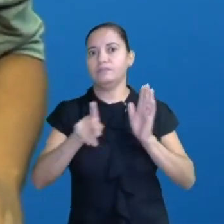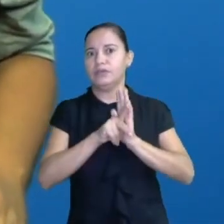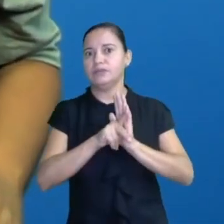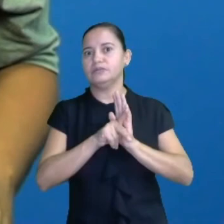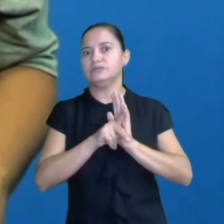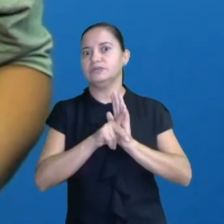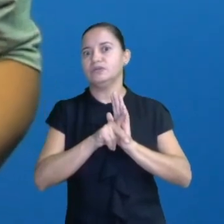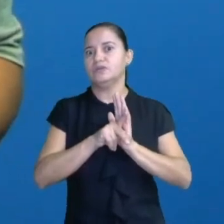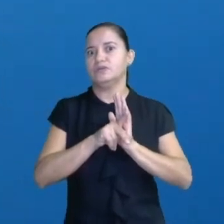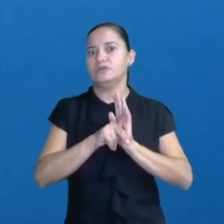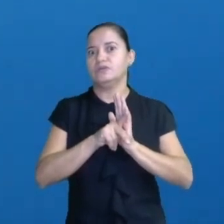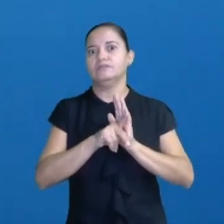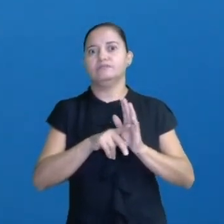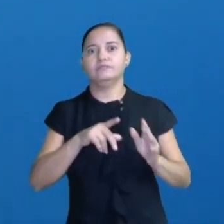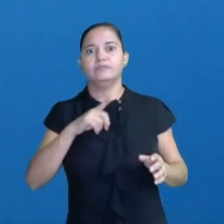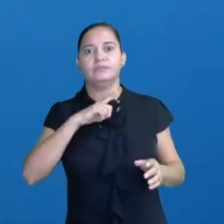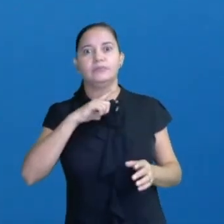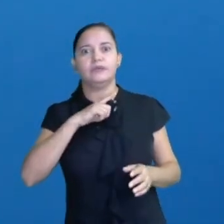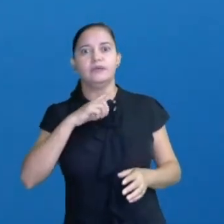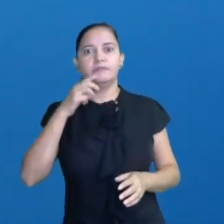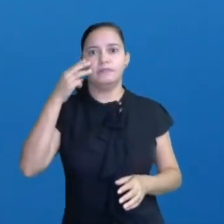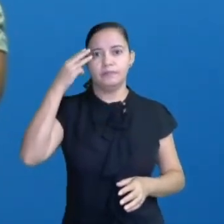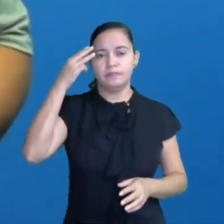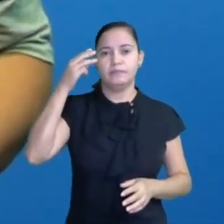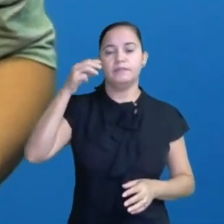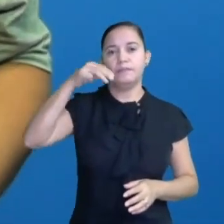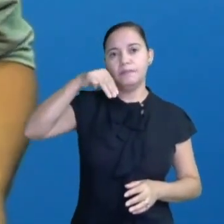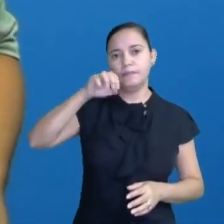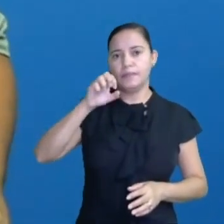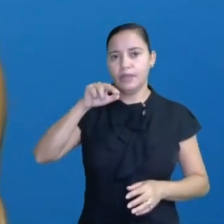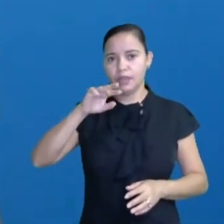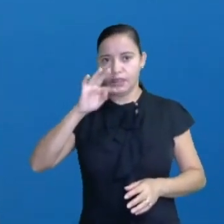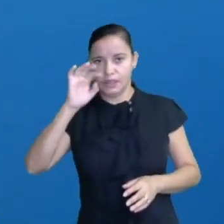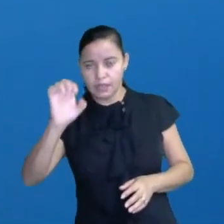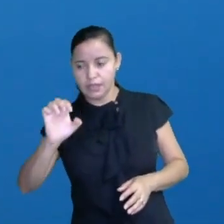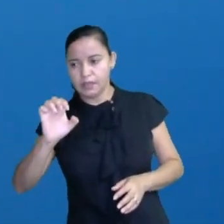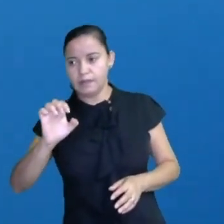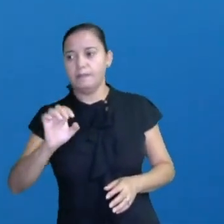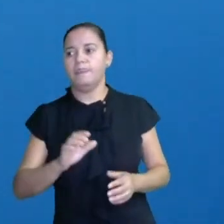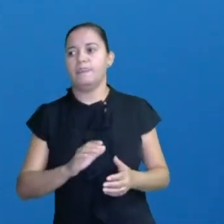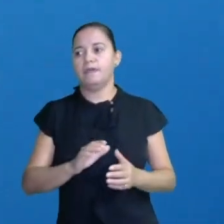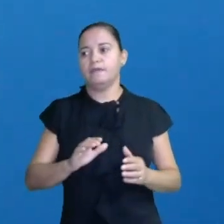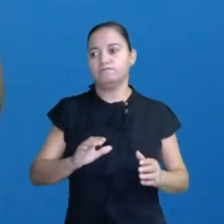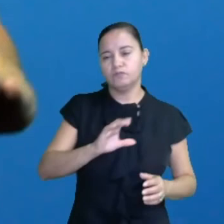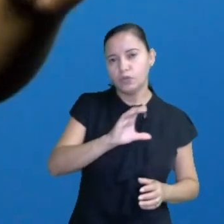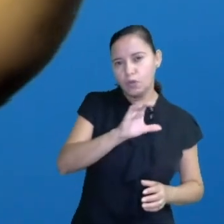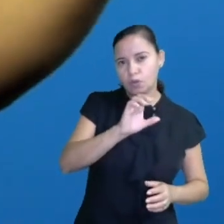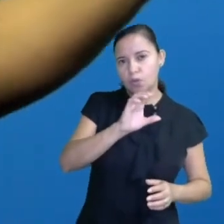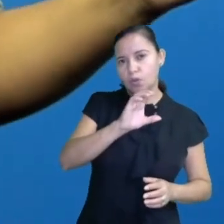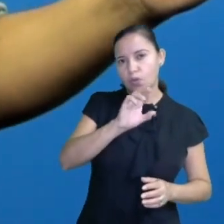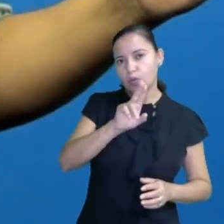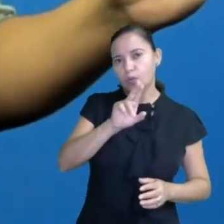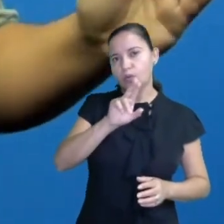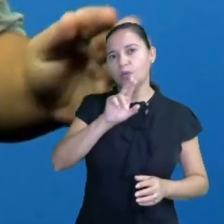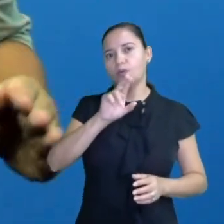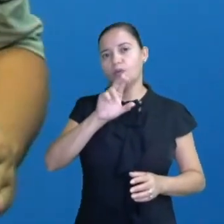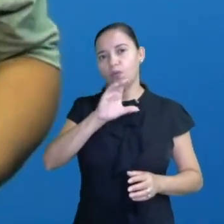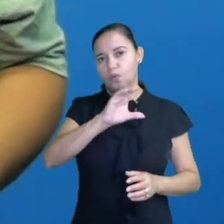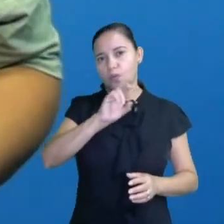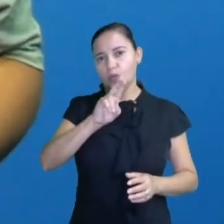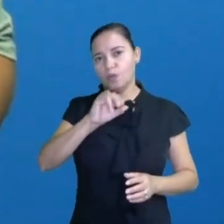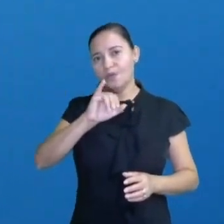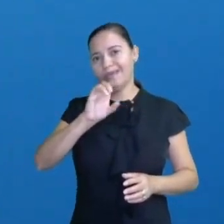será mente, certo? Muito claro, cuidadosamente. Depois do